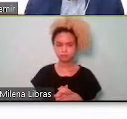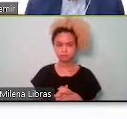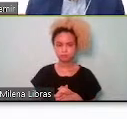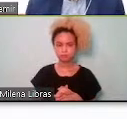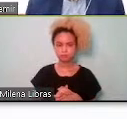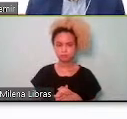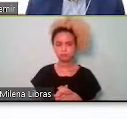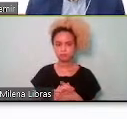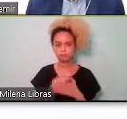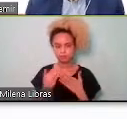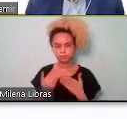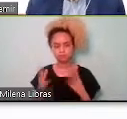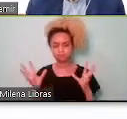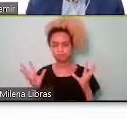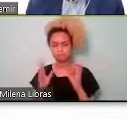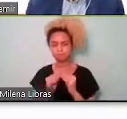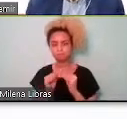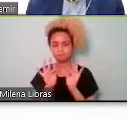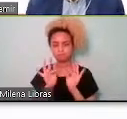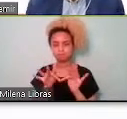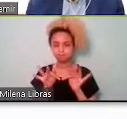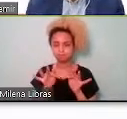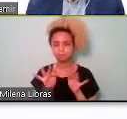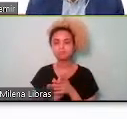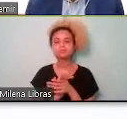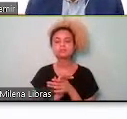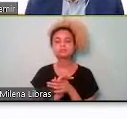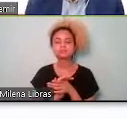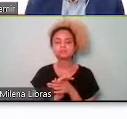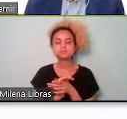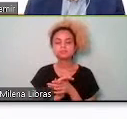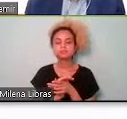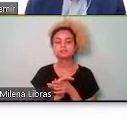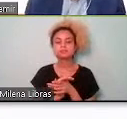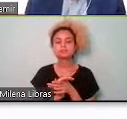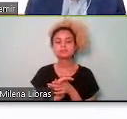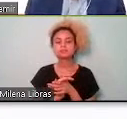Então, a minha consideração final, acho que até corri um pouco aí,